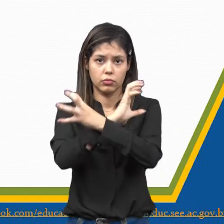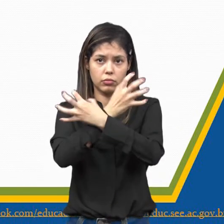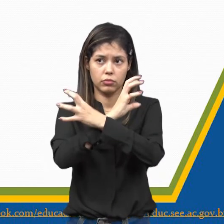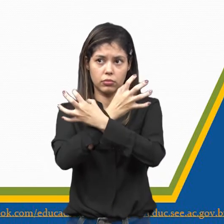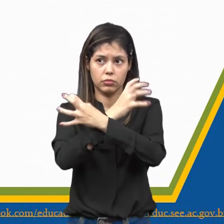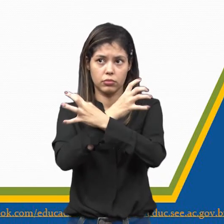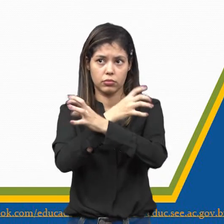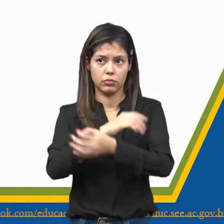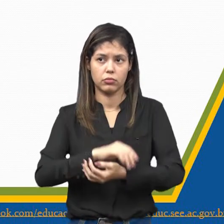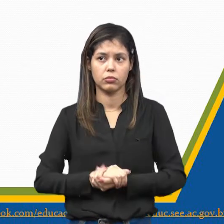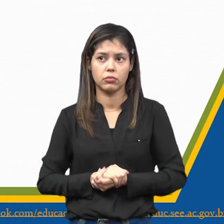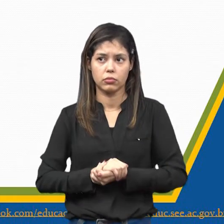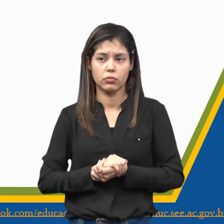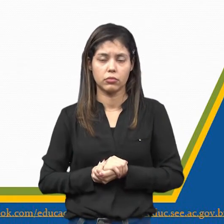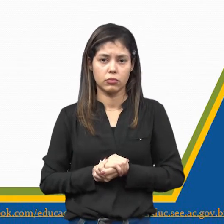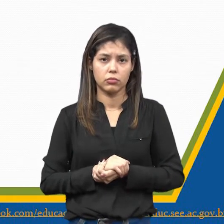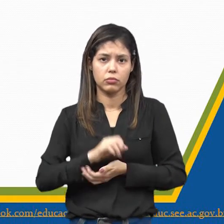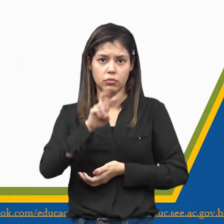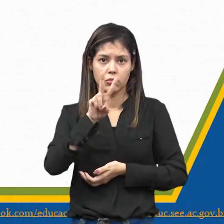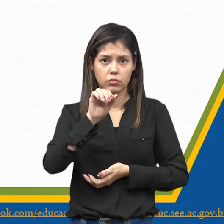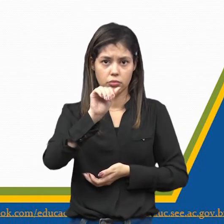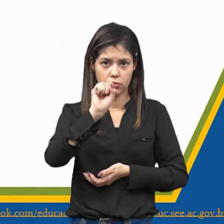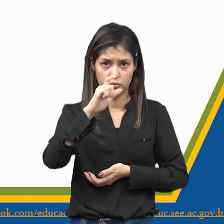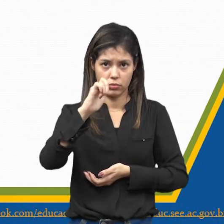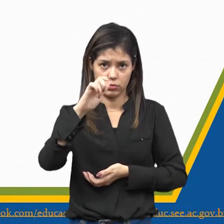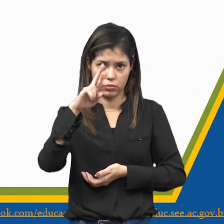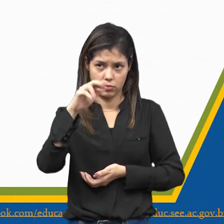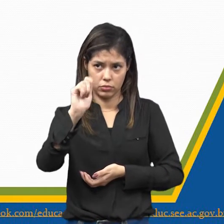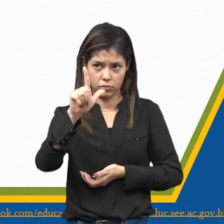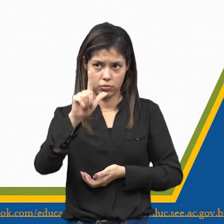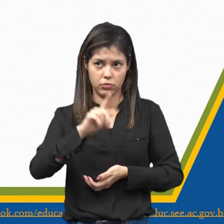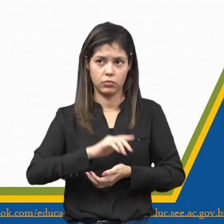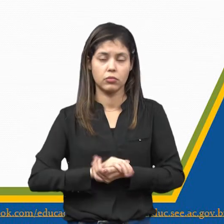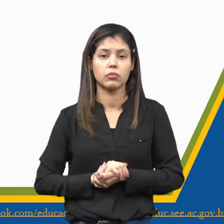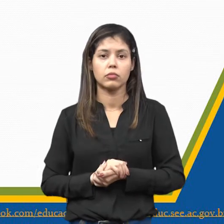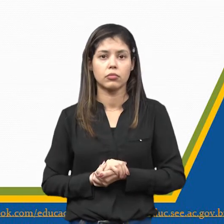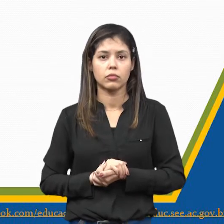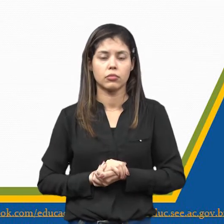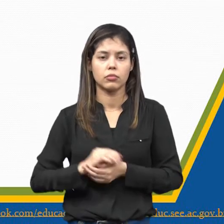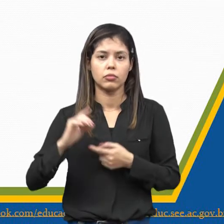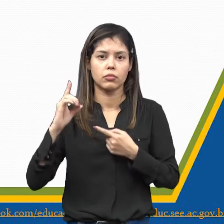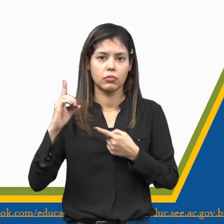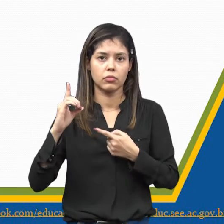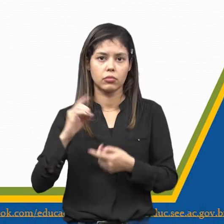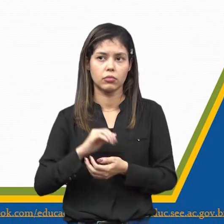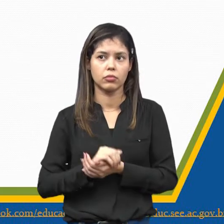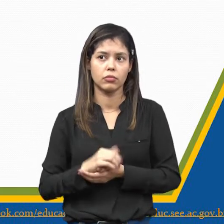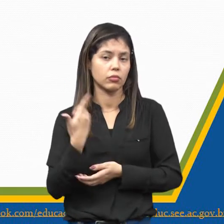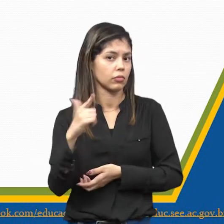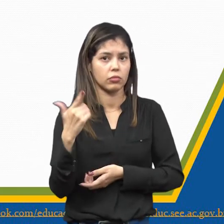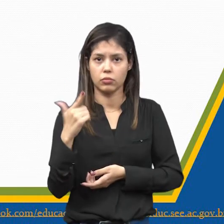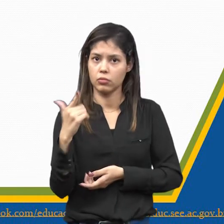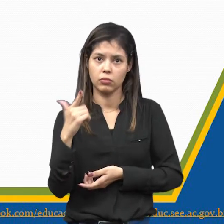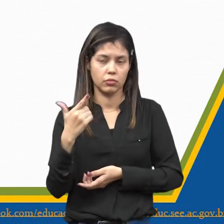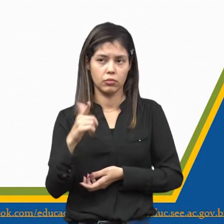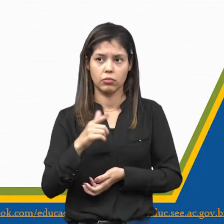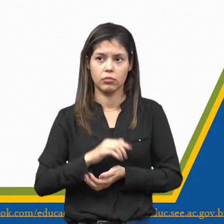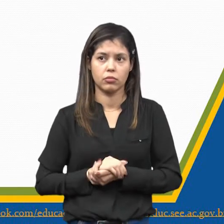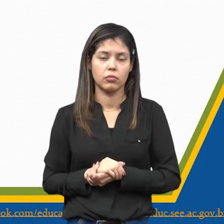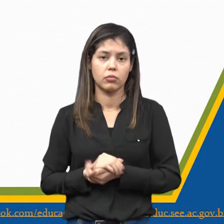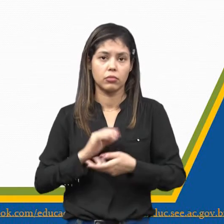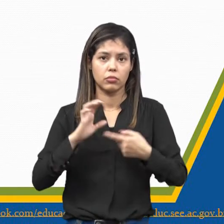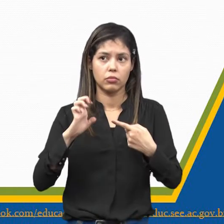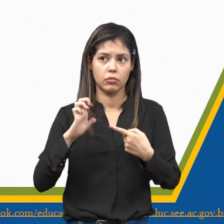estriado esquelético, alternativa C, estriado visceral, alternativa D, não estriado